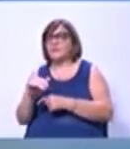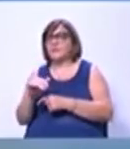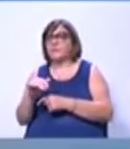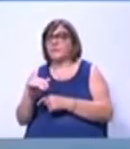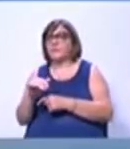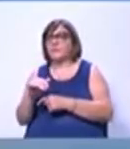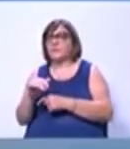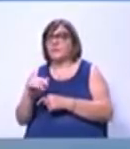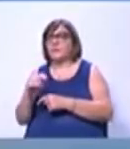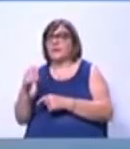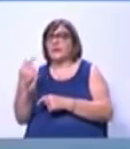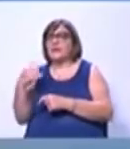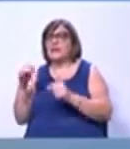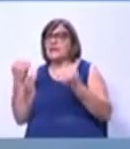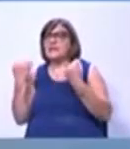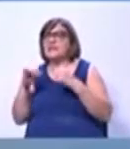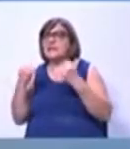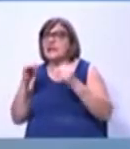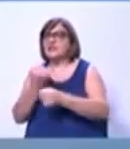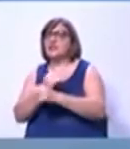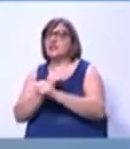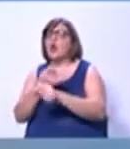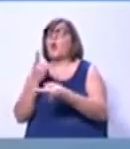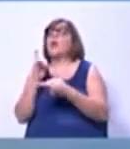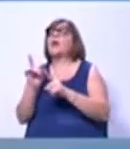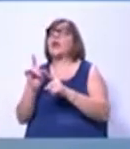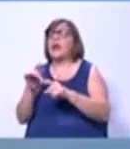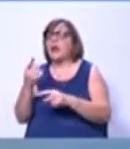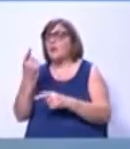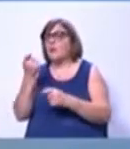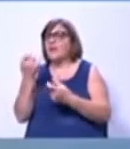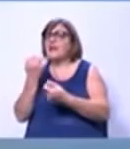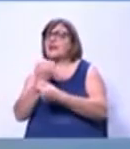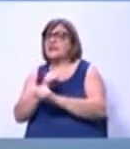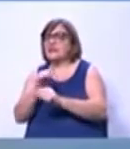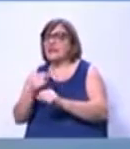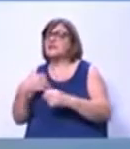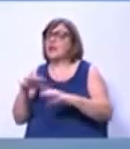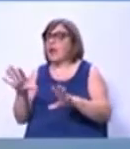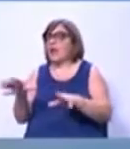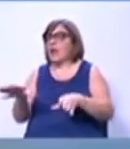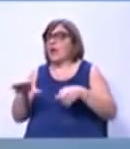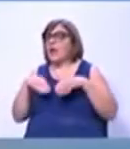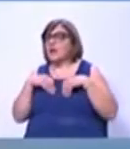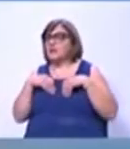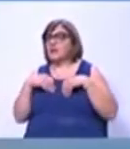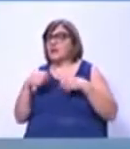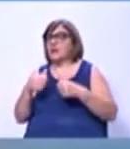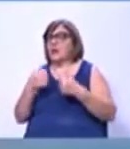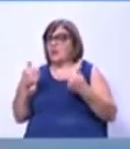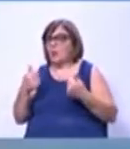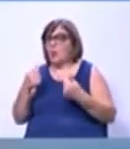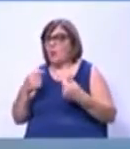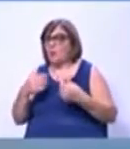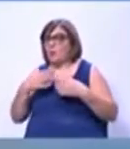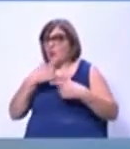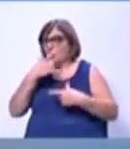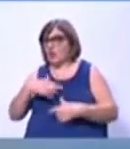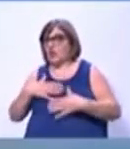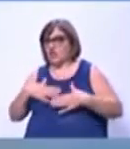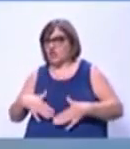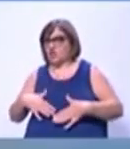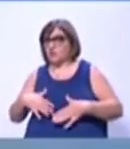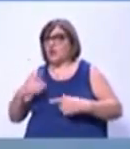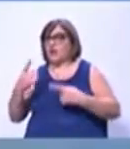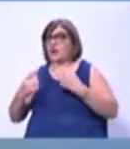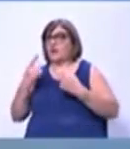a exposição a stress tóxico. O que é isto de stress tóxico? Um bocadinho de stress é tolerável, é bom para o organismo. Às vezes até é bom,